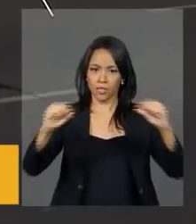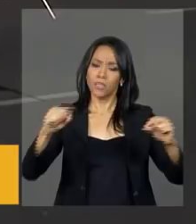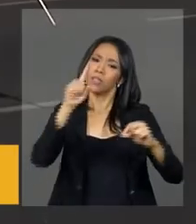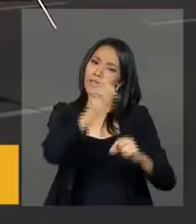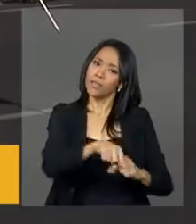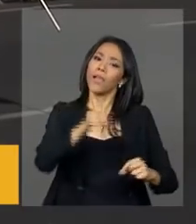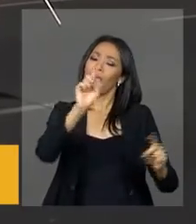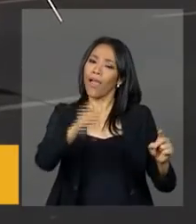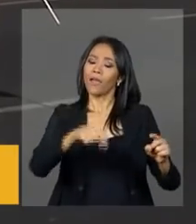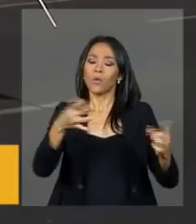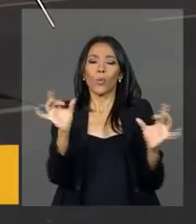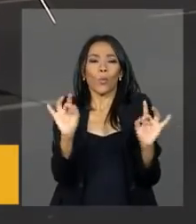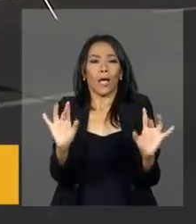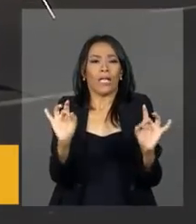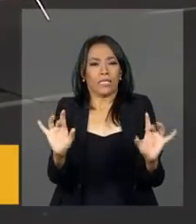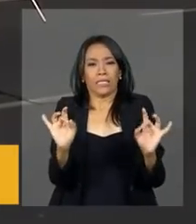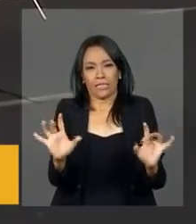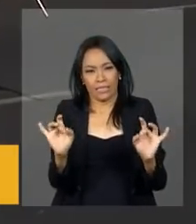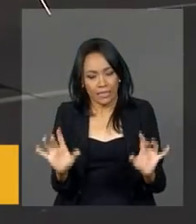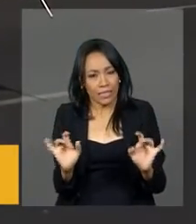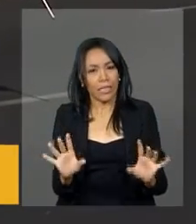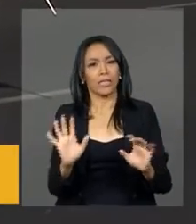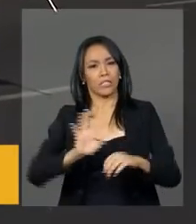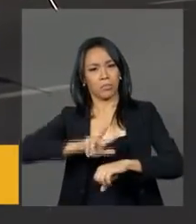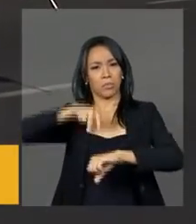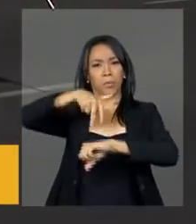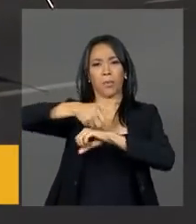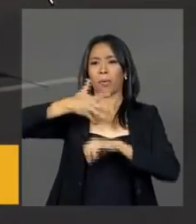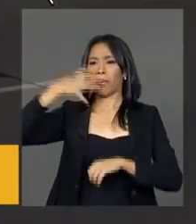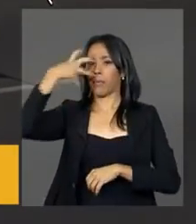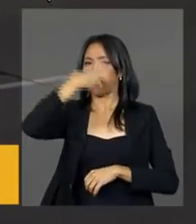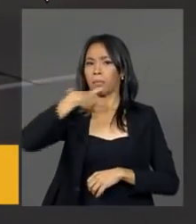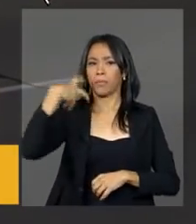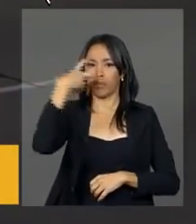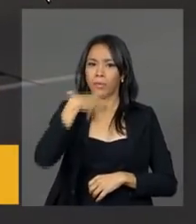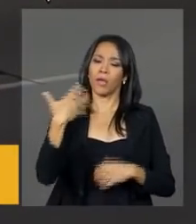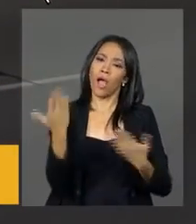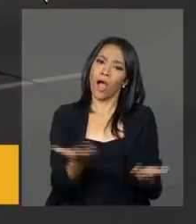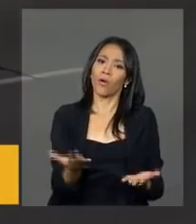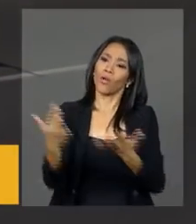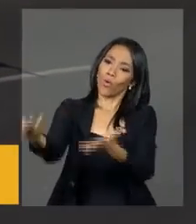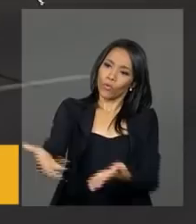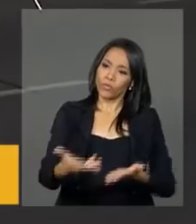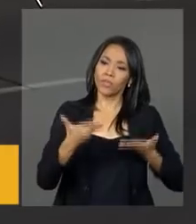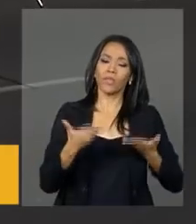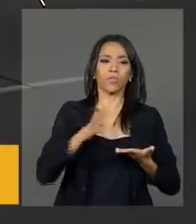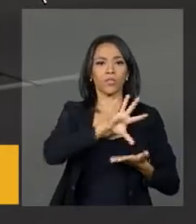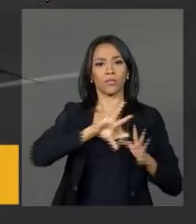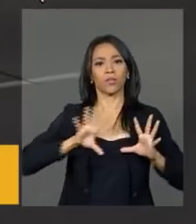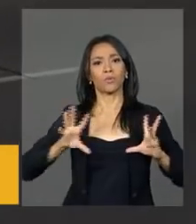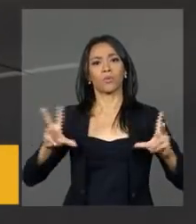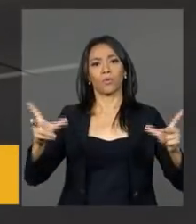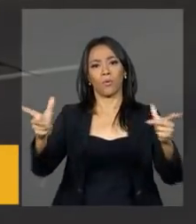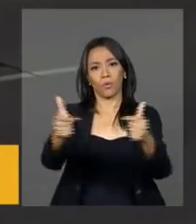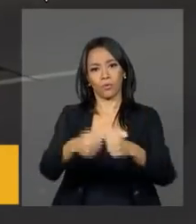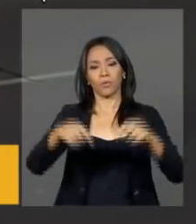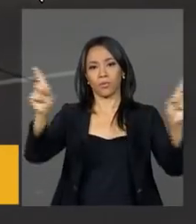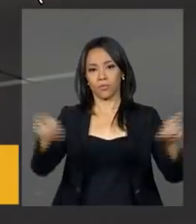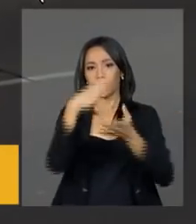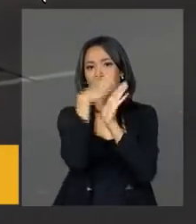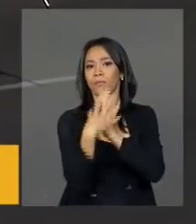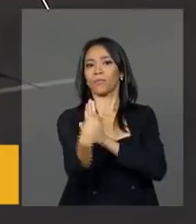de música de qualidade nos palcos onde atua. Convidamos a todos os presentes a cantar o